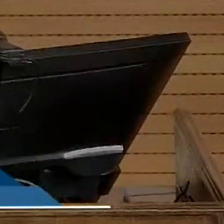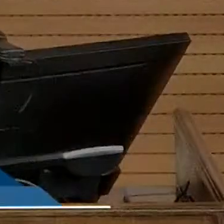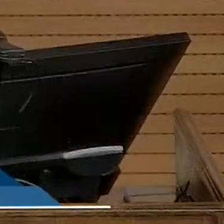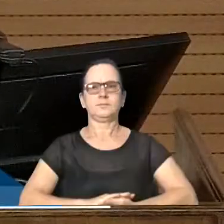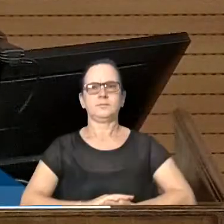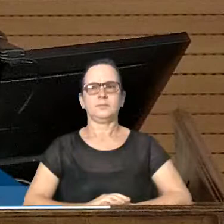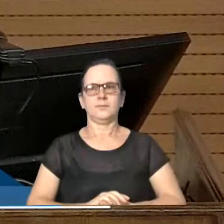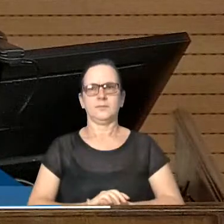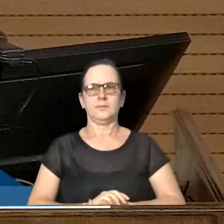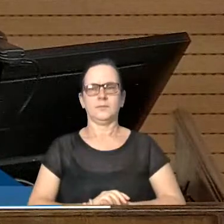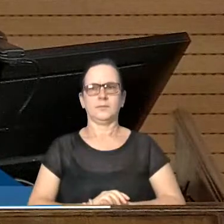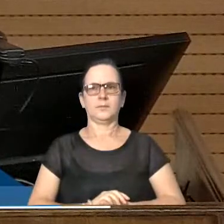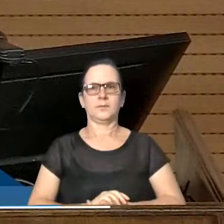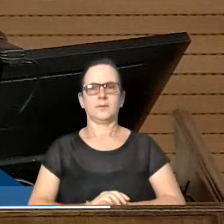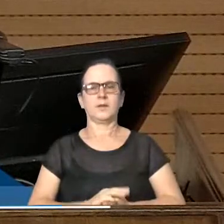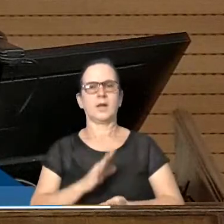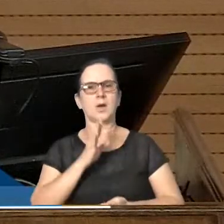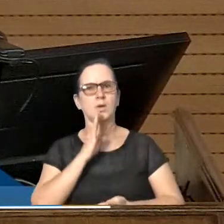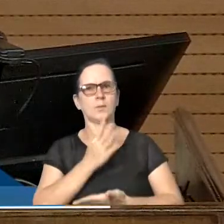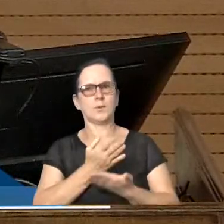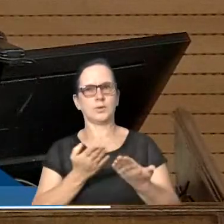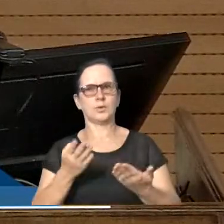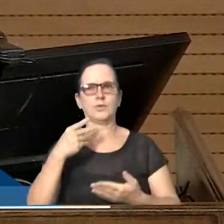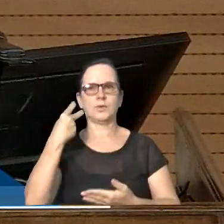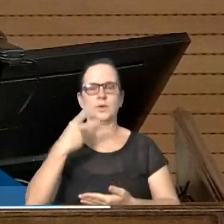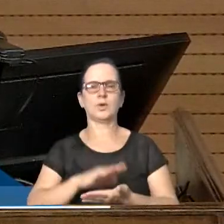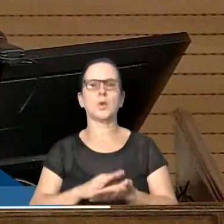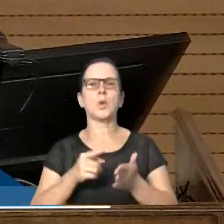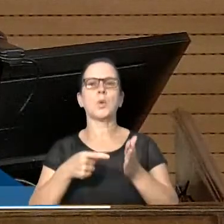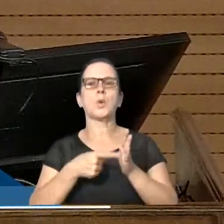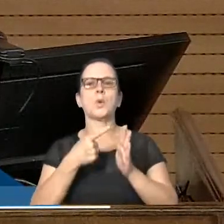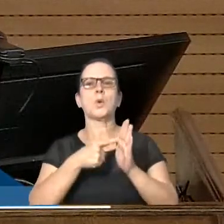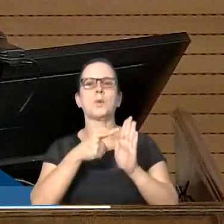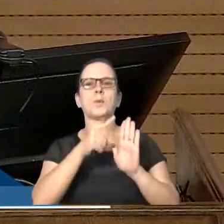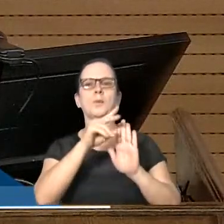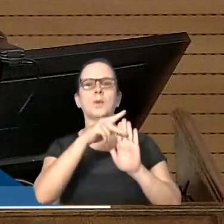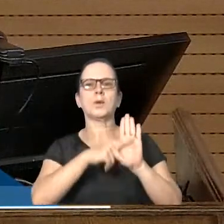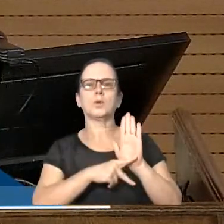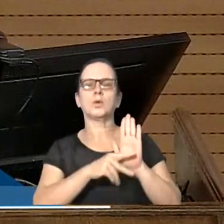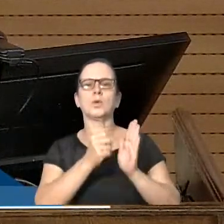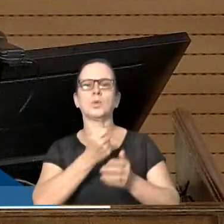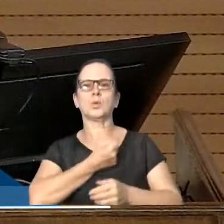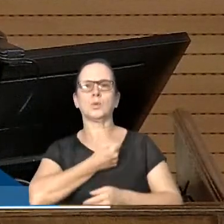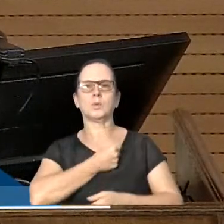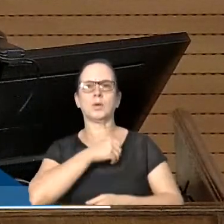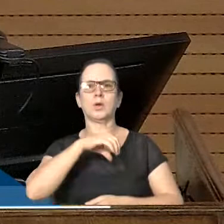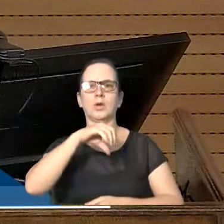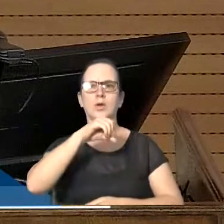Conforme deliberação no plenário, passamos à ordem do dia. O primeiro item da pauta é o processo número